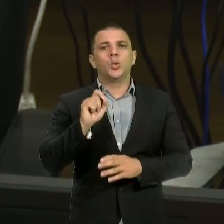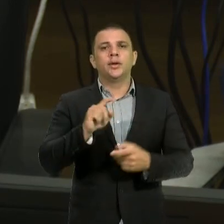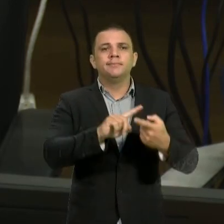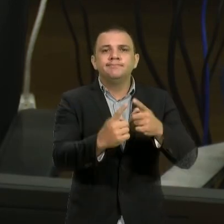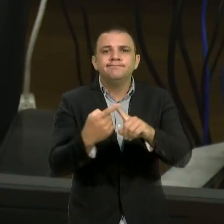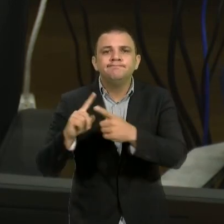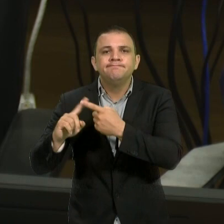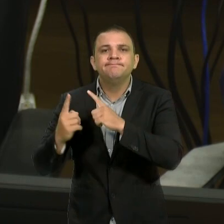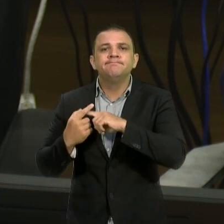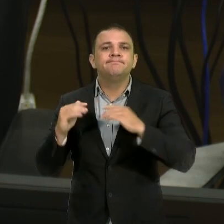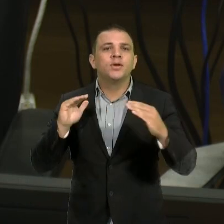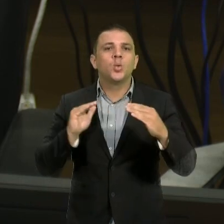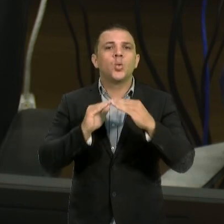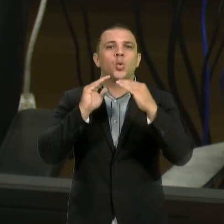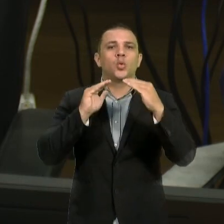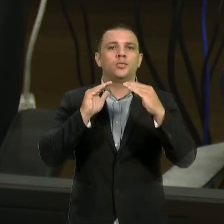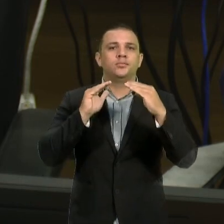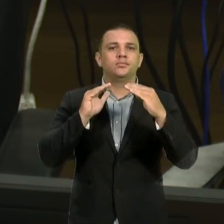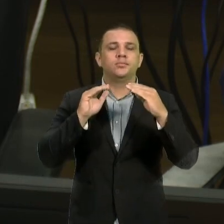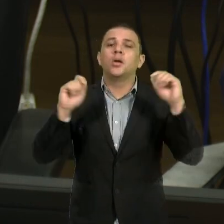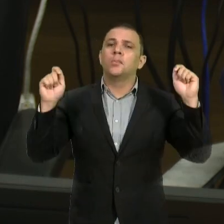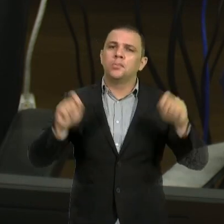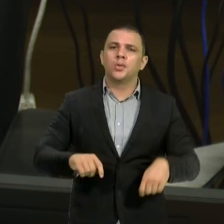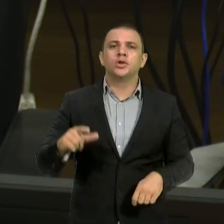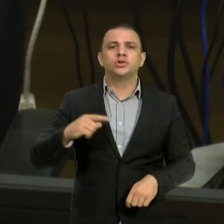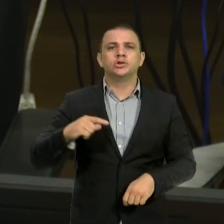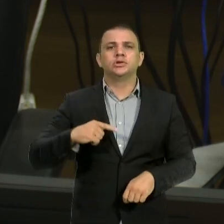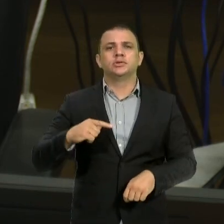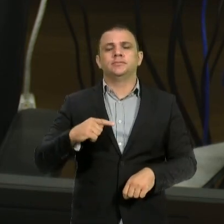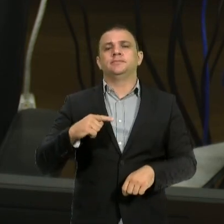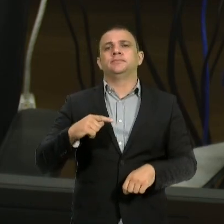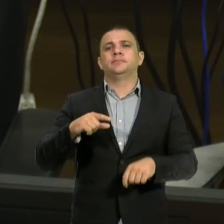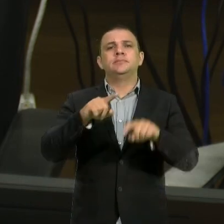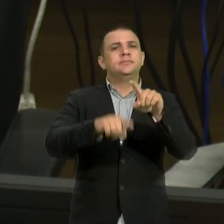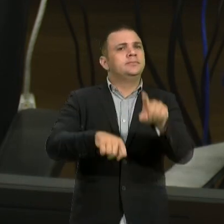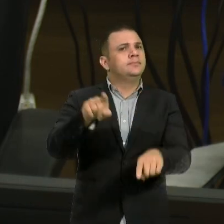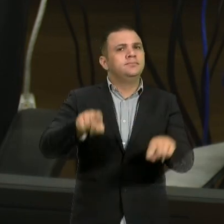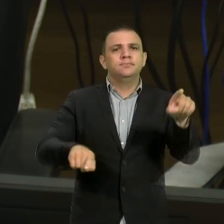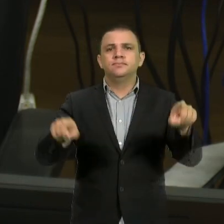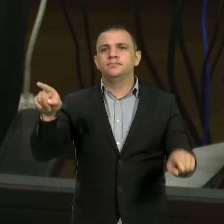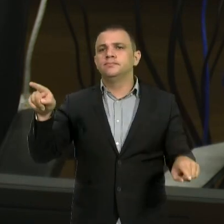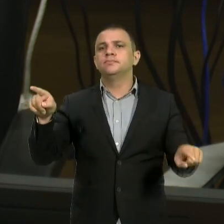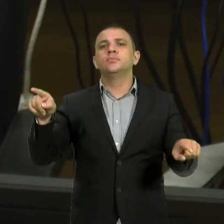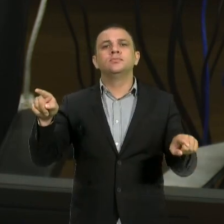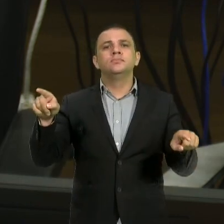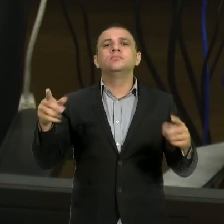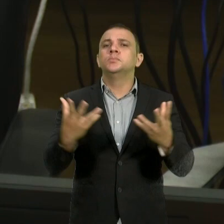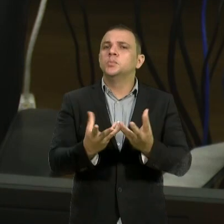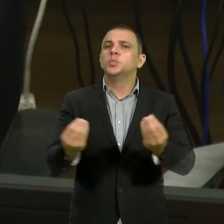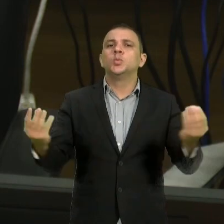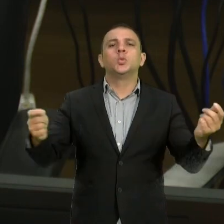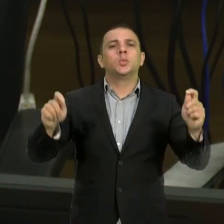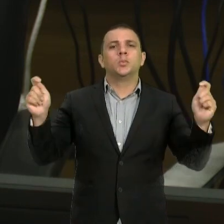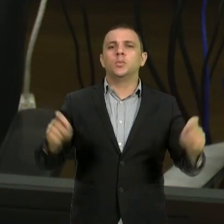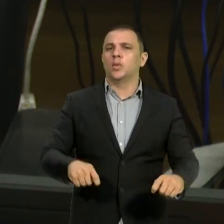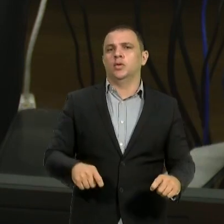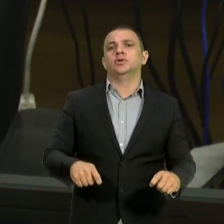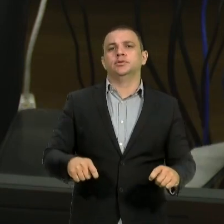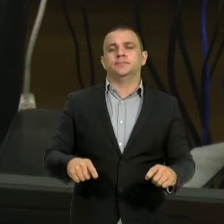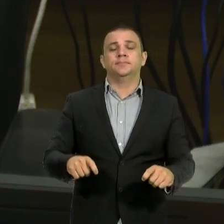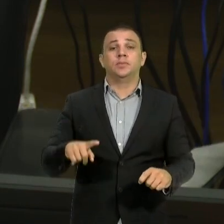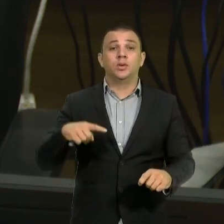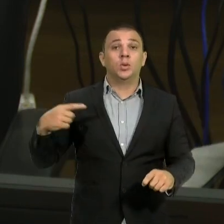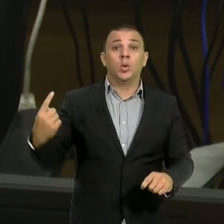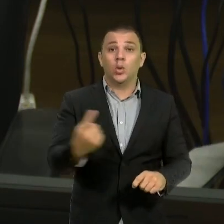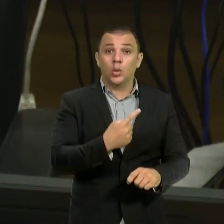mais amplas que sejam as dimensões da nossa pluralidade, por mais diversos que sejam